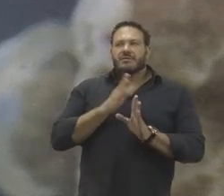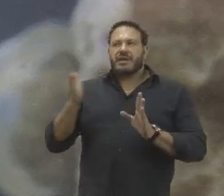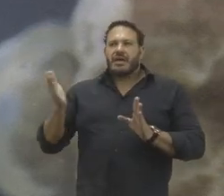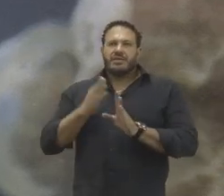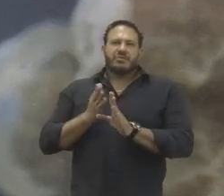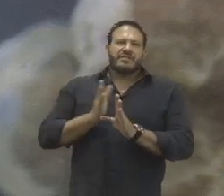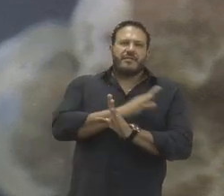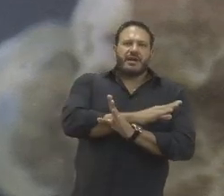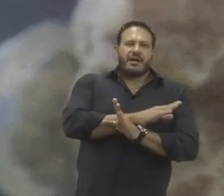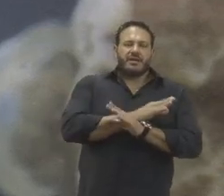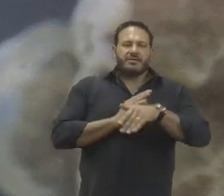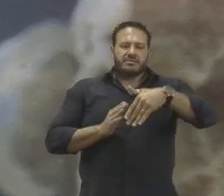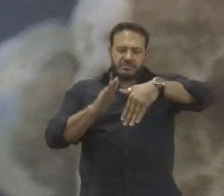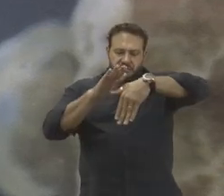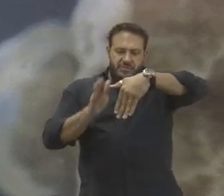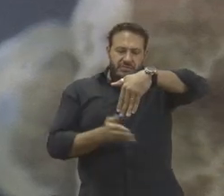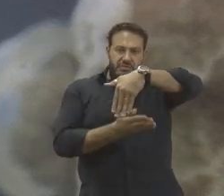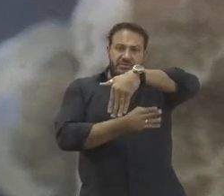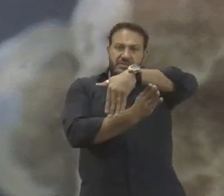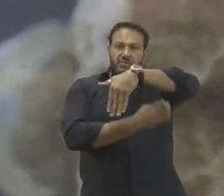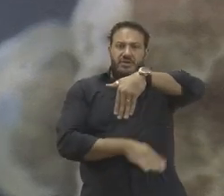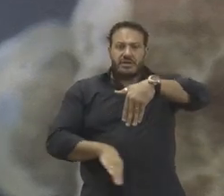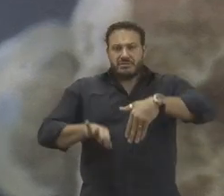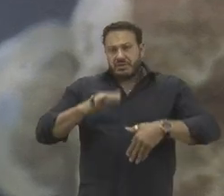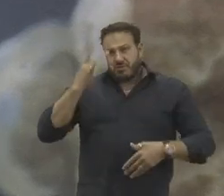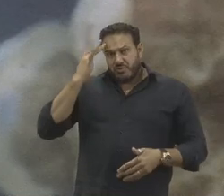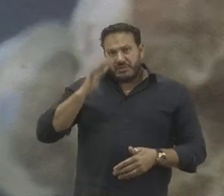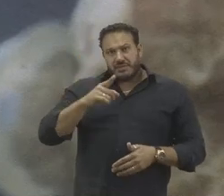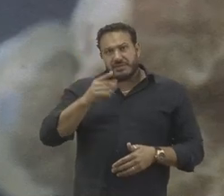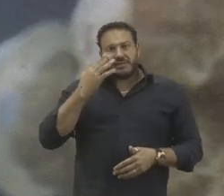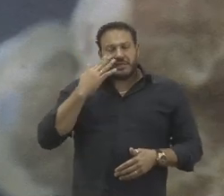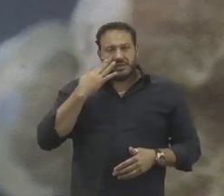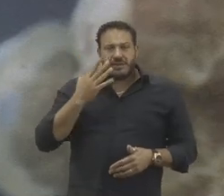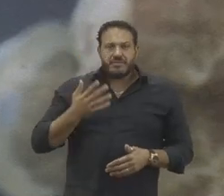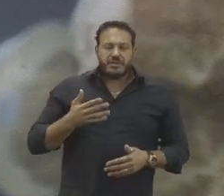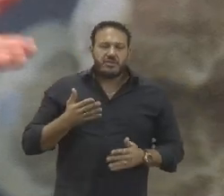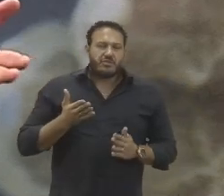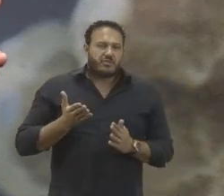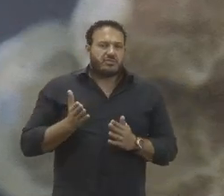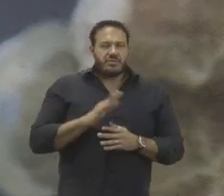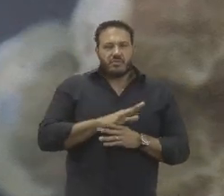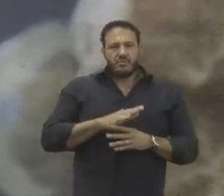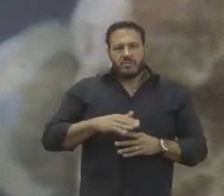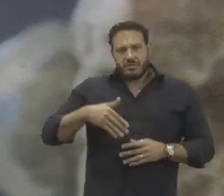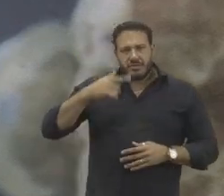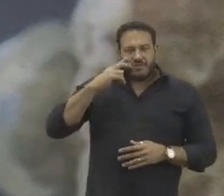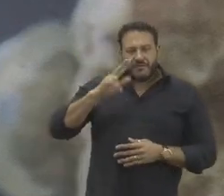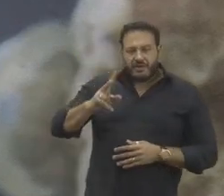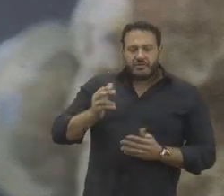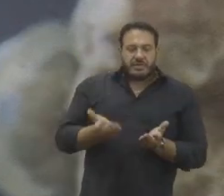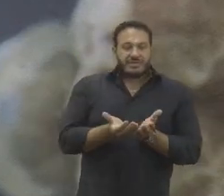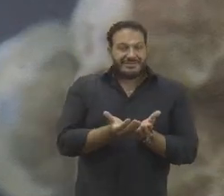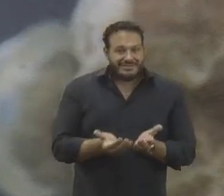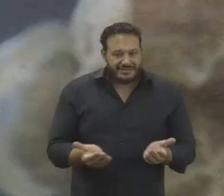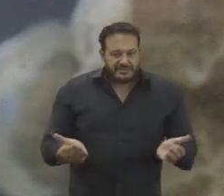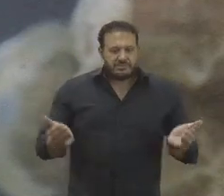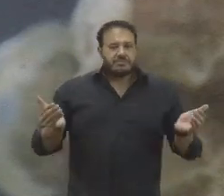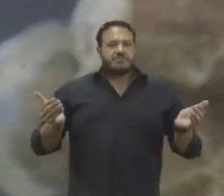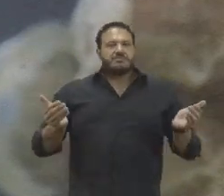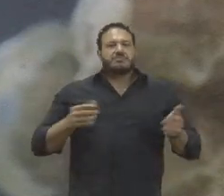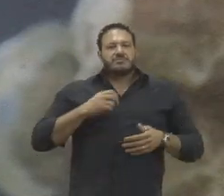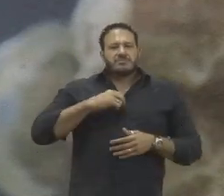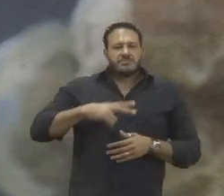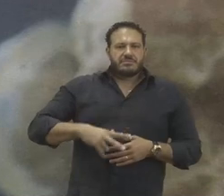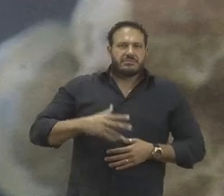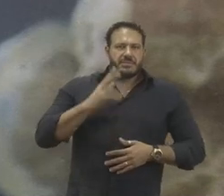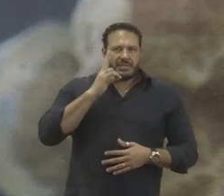tava à direita né porque não sei se vocês sabem por exemplo o o lado esquerdo de uma embarcação em português mais